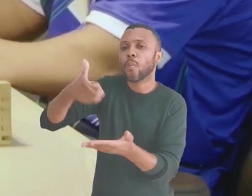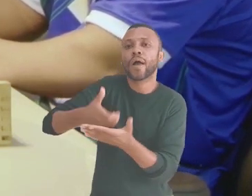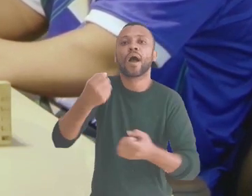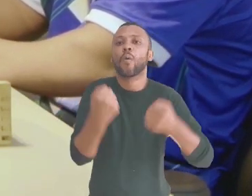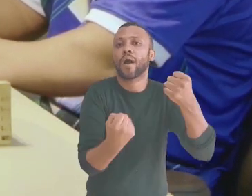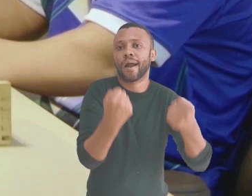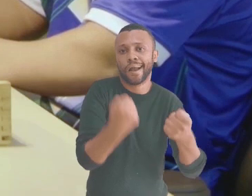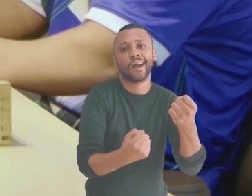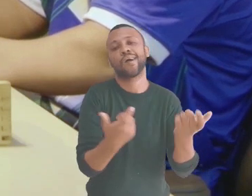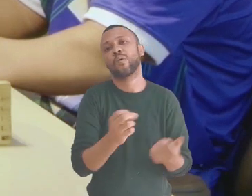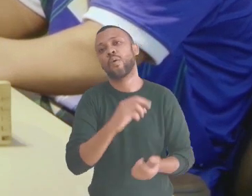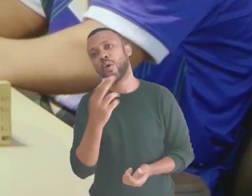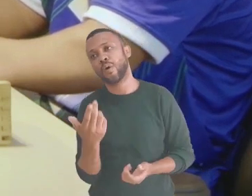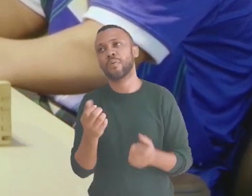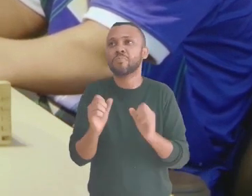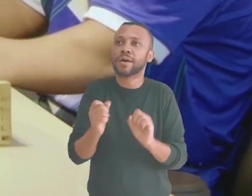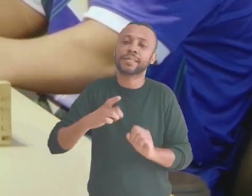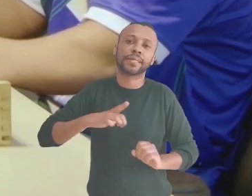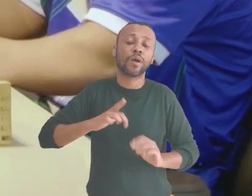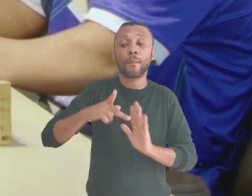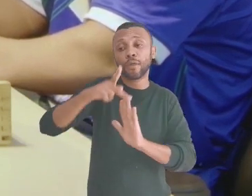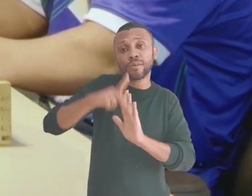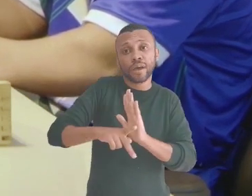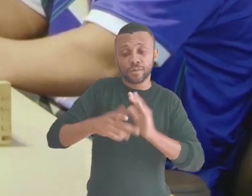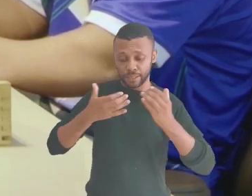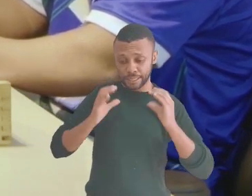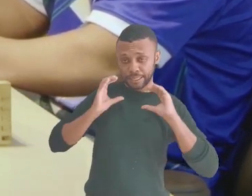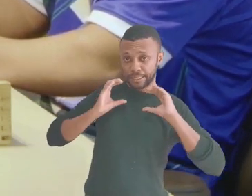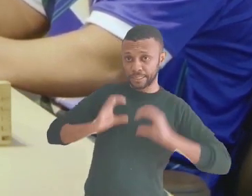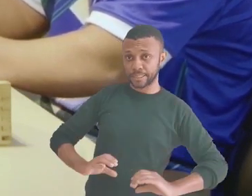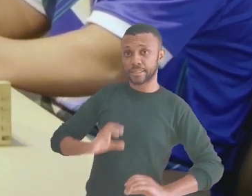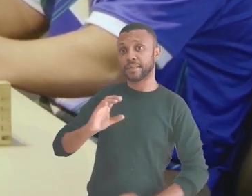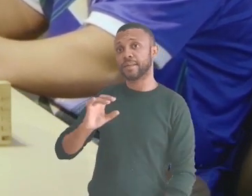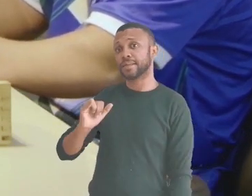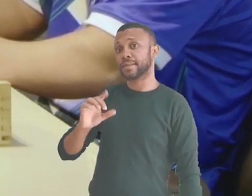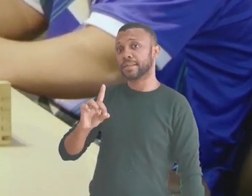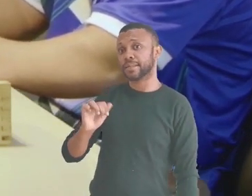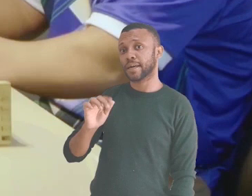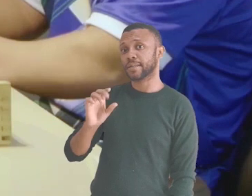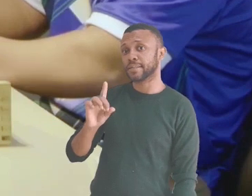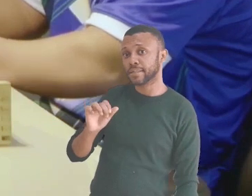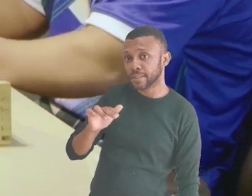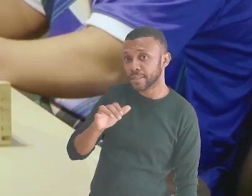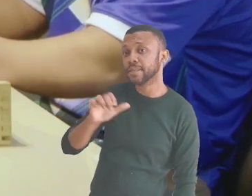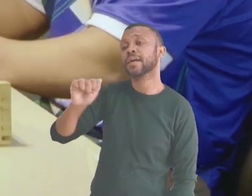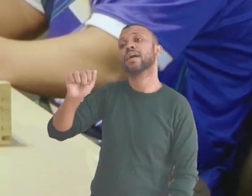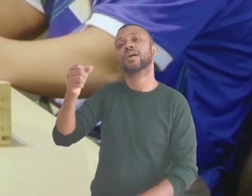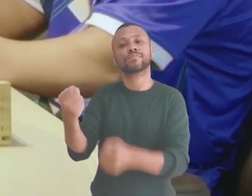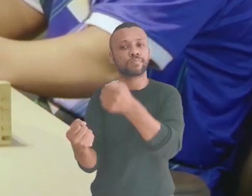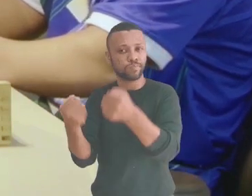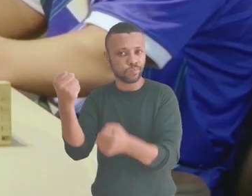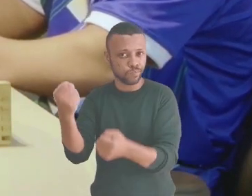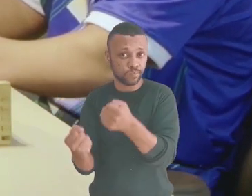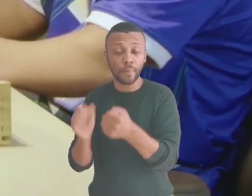Sobre rodas. Cidadania sobre rodas e tal, tudo isso faz parte do pacote de reconhecer. Só que quando fizeram a legislação, acho que